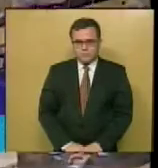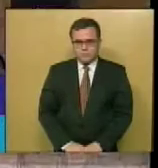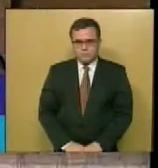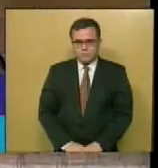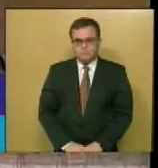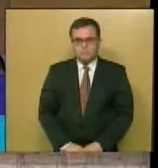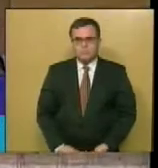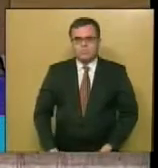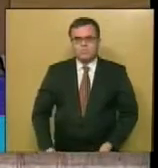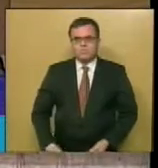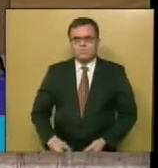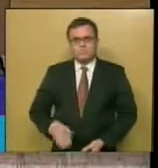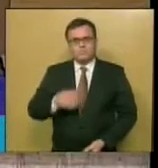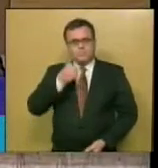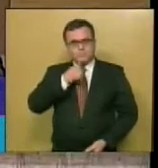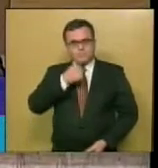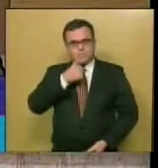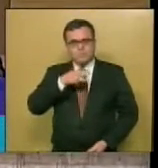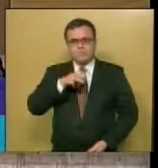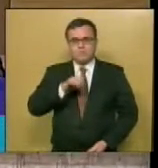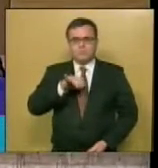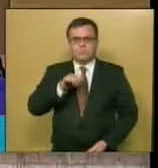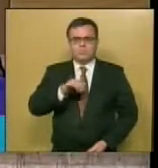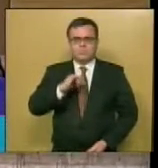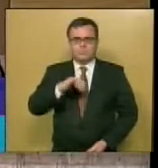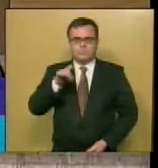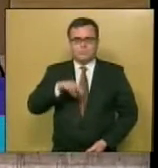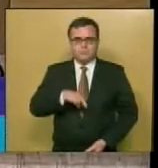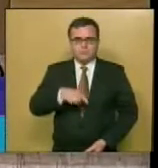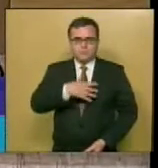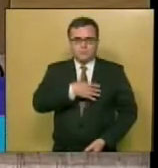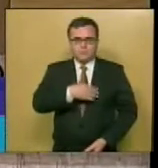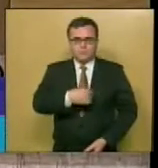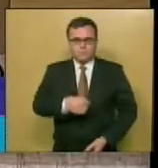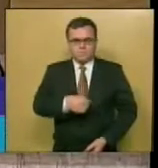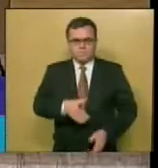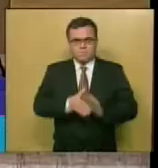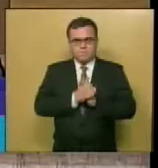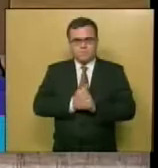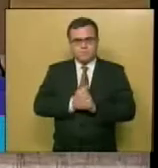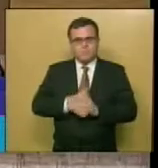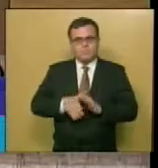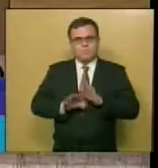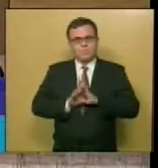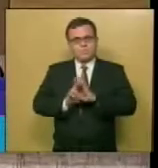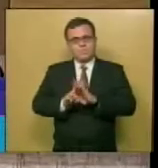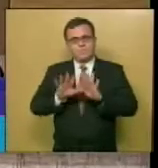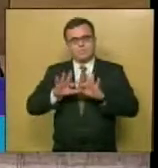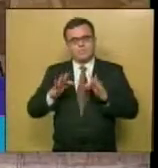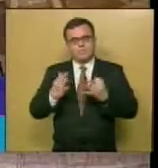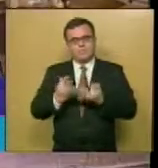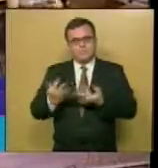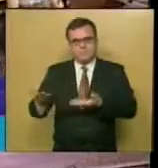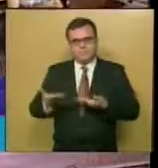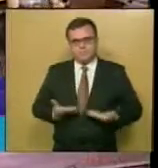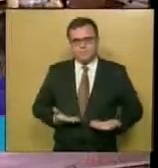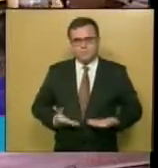A senhora Maria José Mendonça Duarte, filha do homenageado, representando a família.